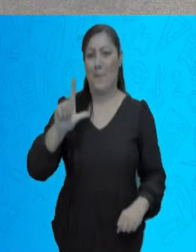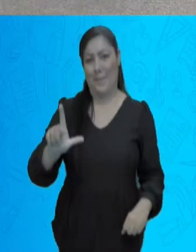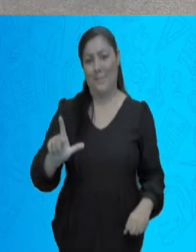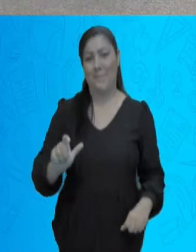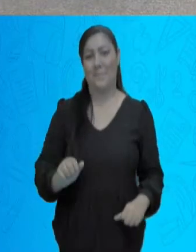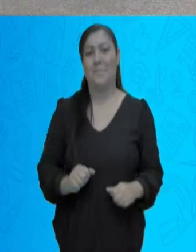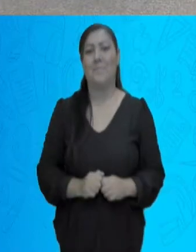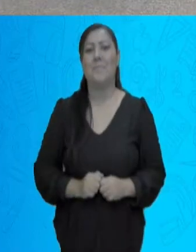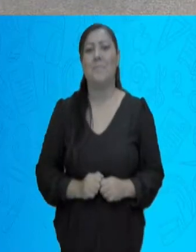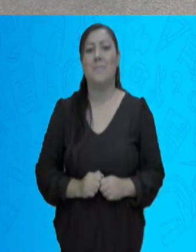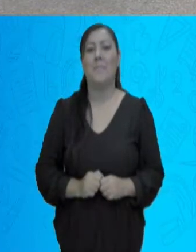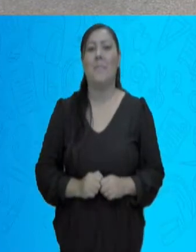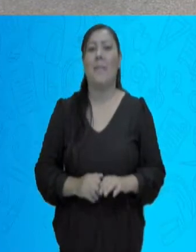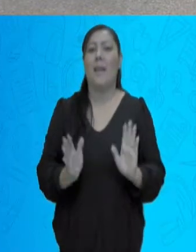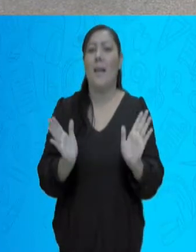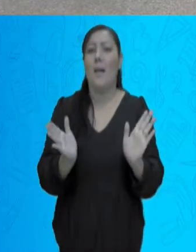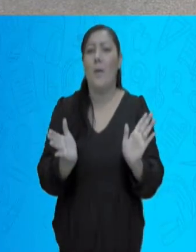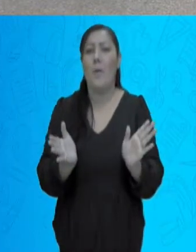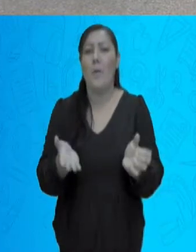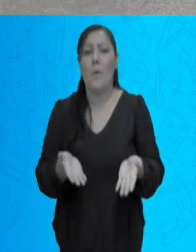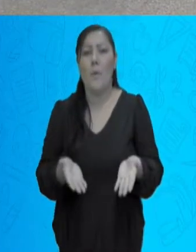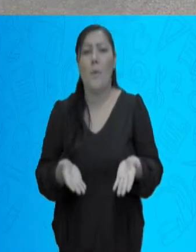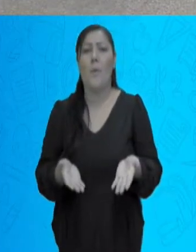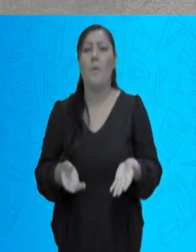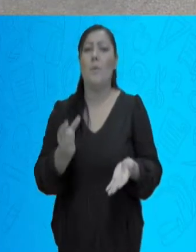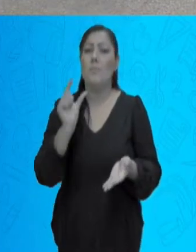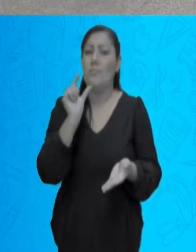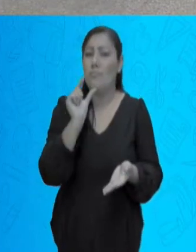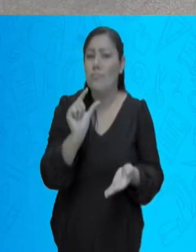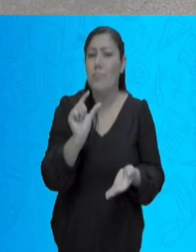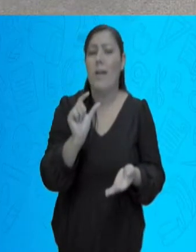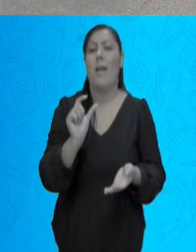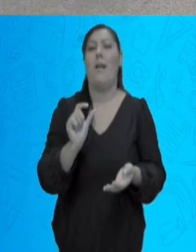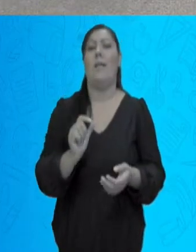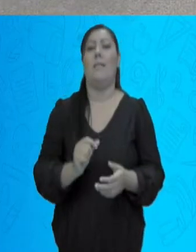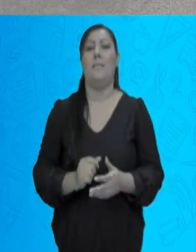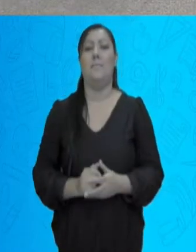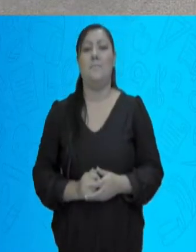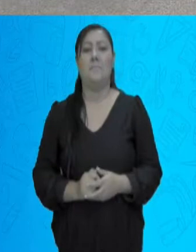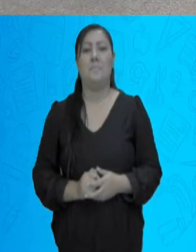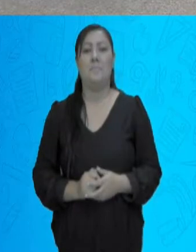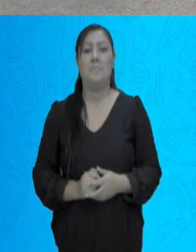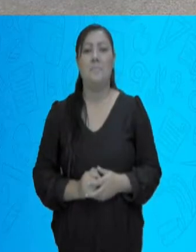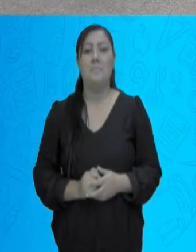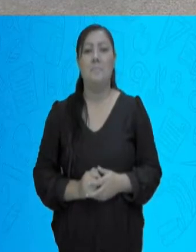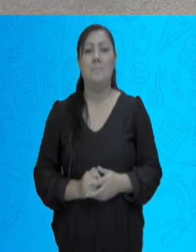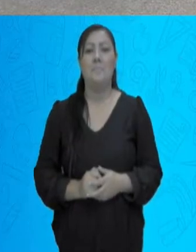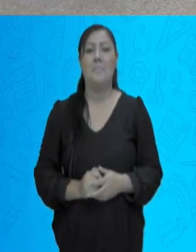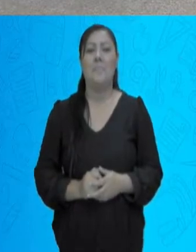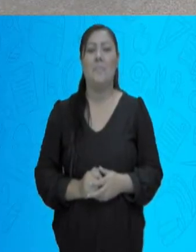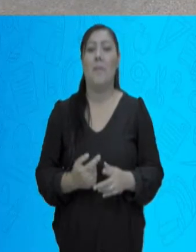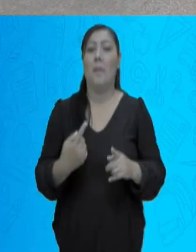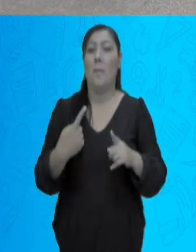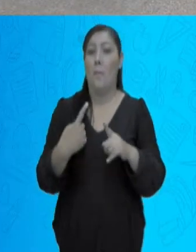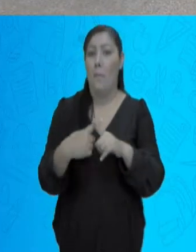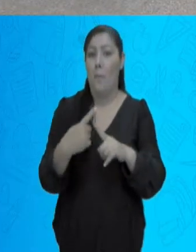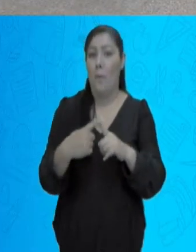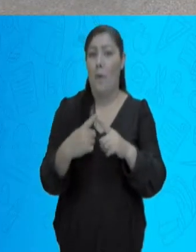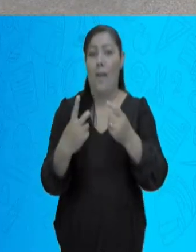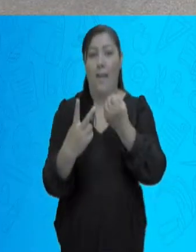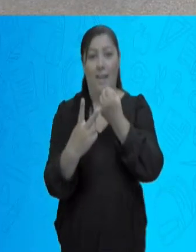Bem, hoje será apenas uma pequena parte. Afinal, os verbos,